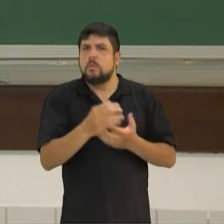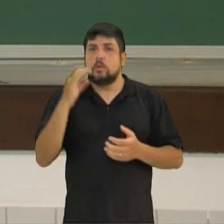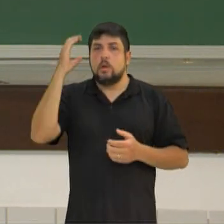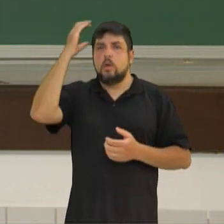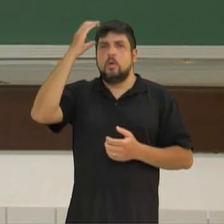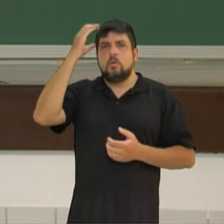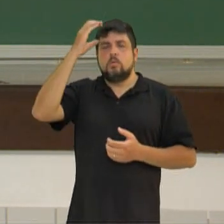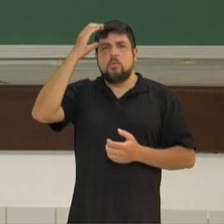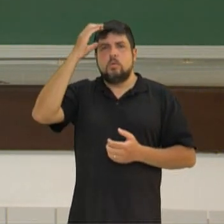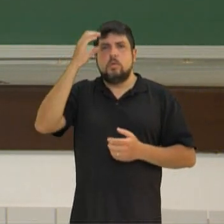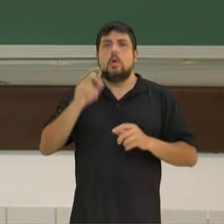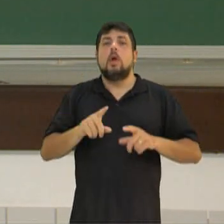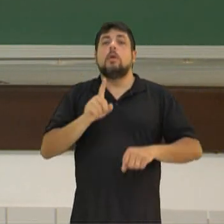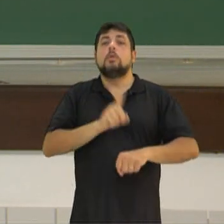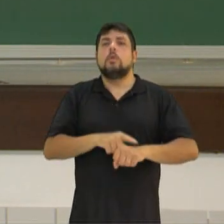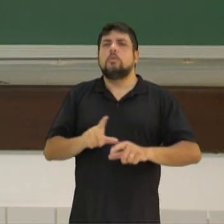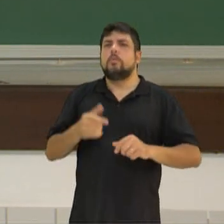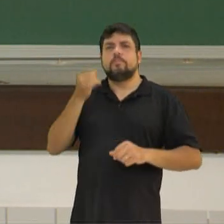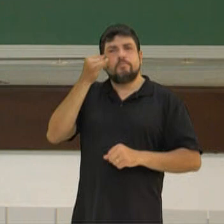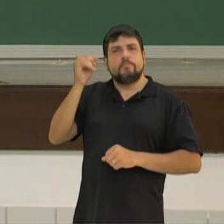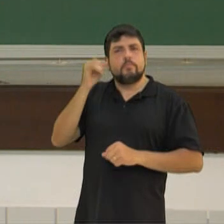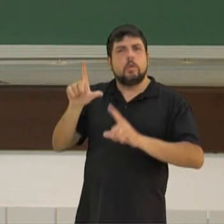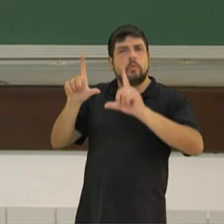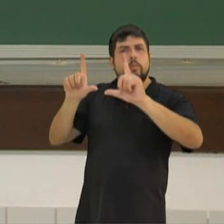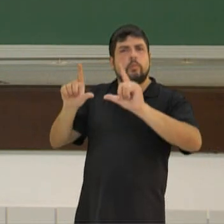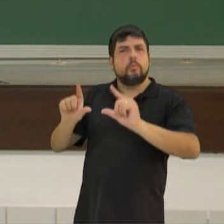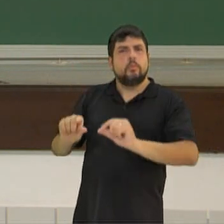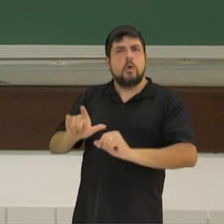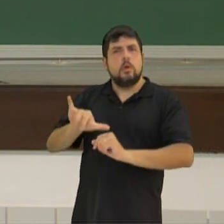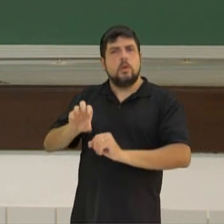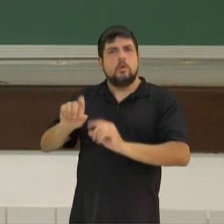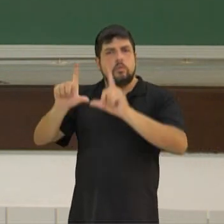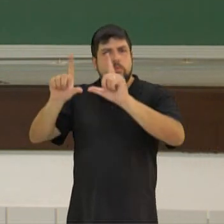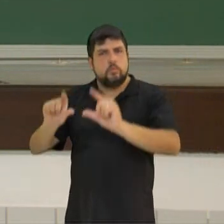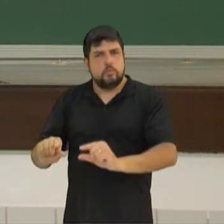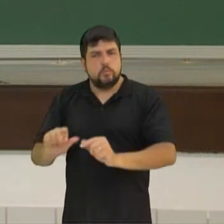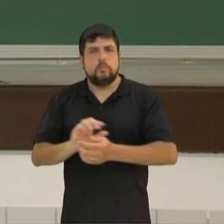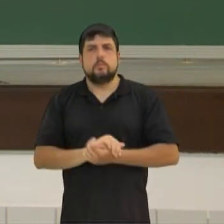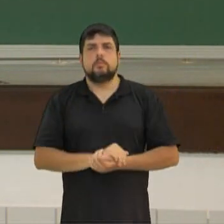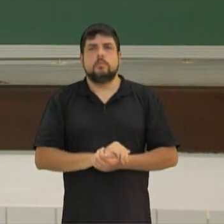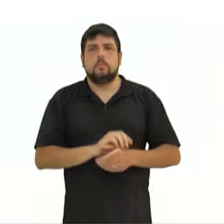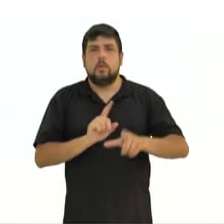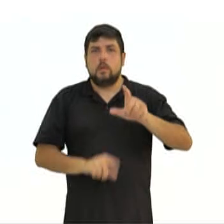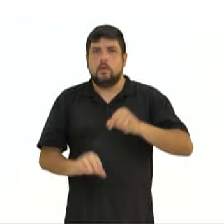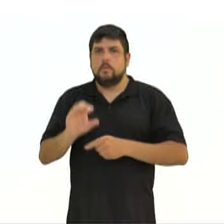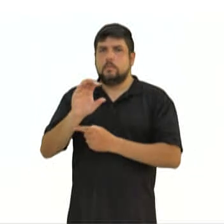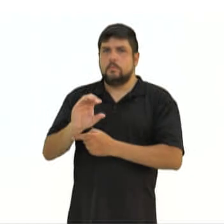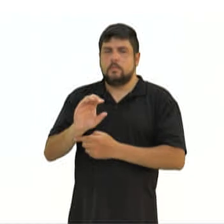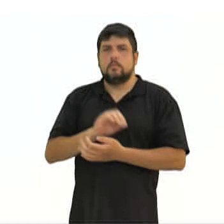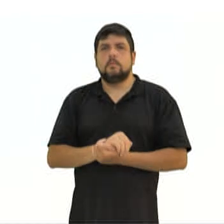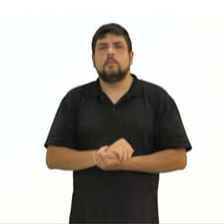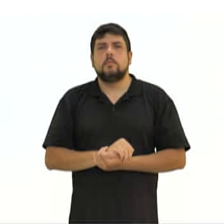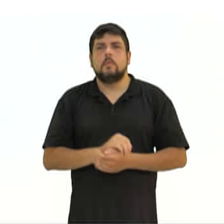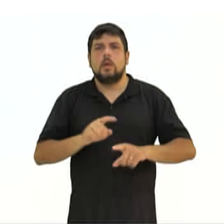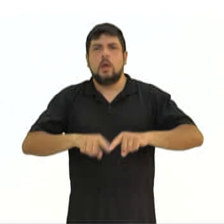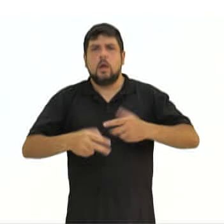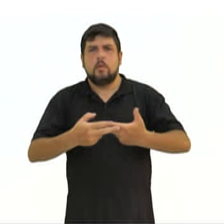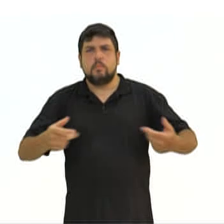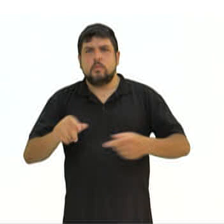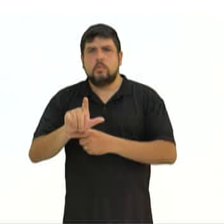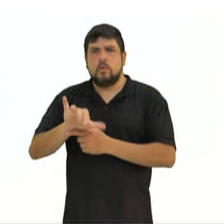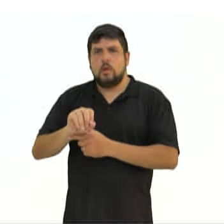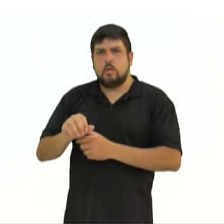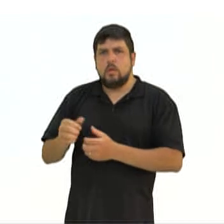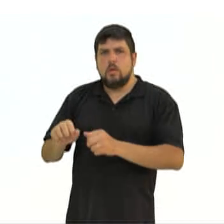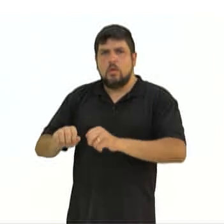consumo, vai ter, claro, uma diminuição na quantidade de lixo daquela população. Na letra C, a produção de lixo é